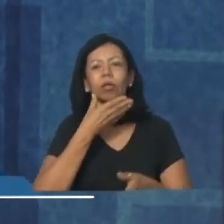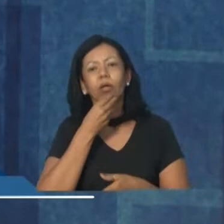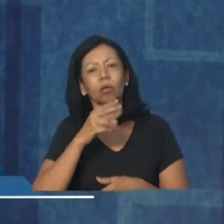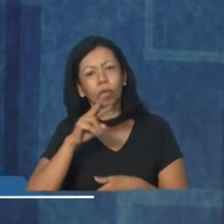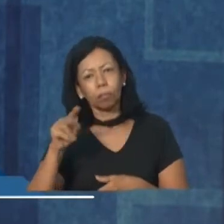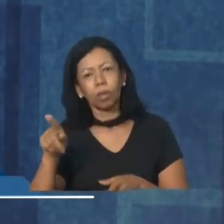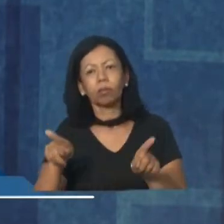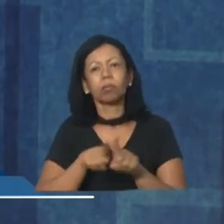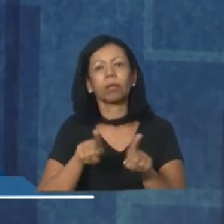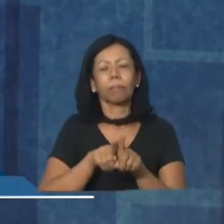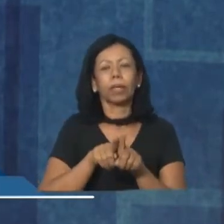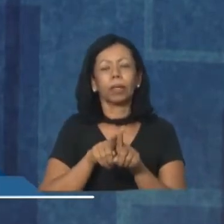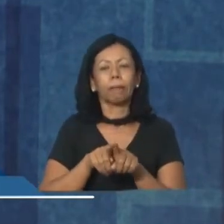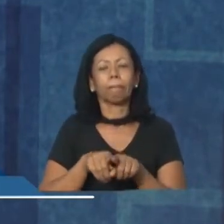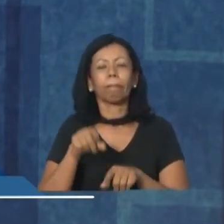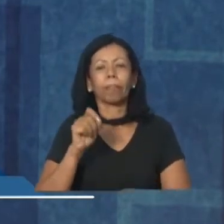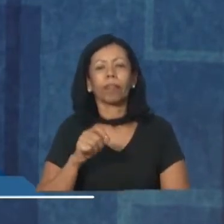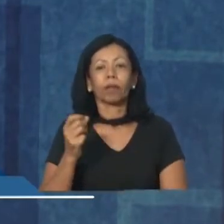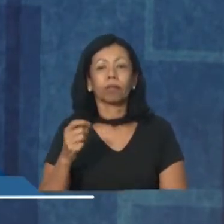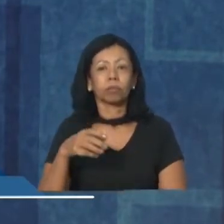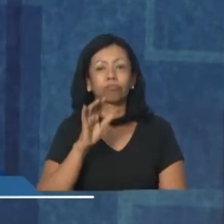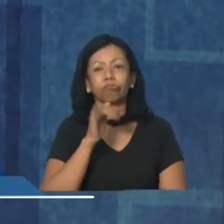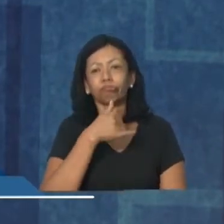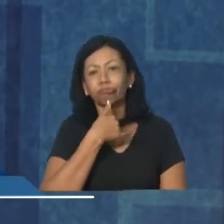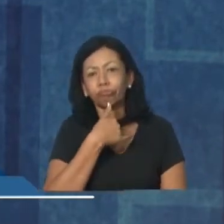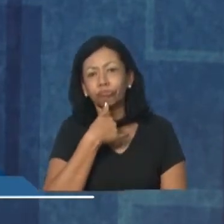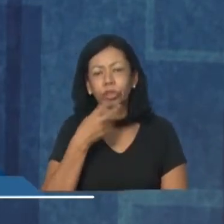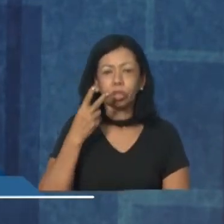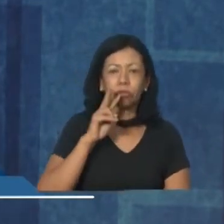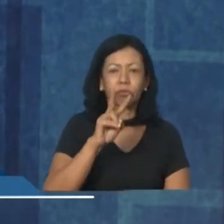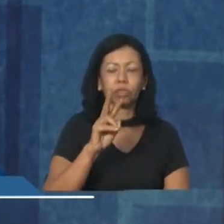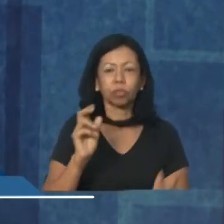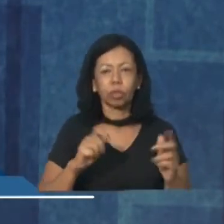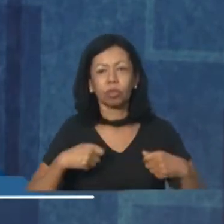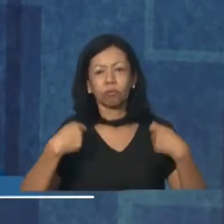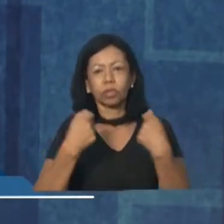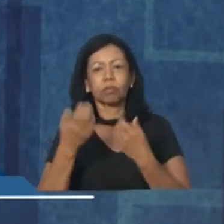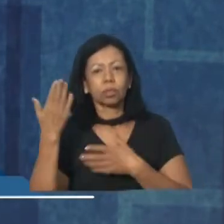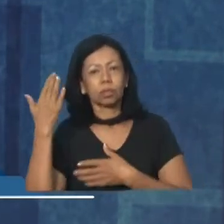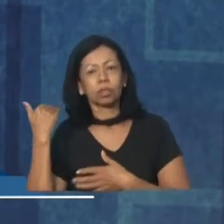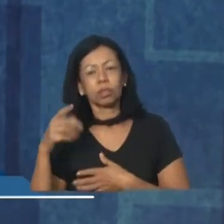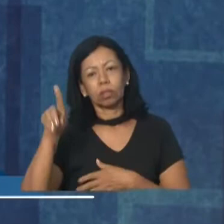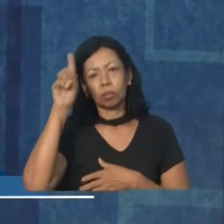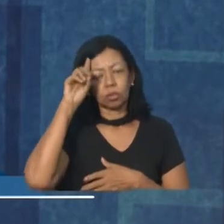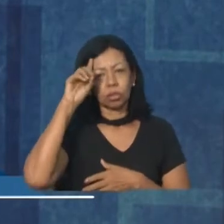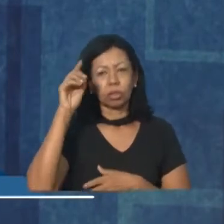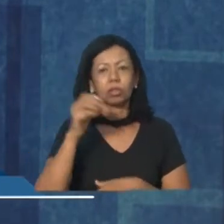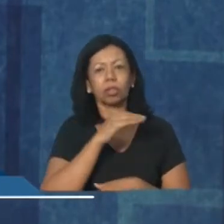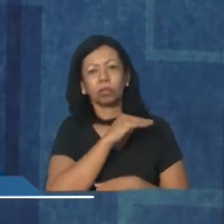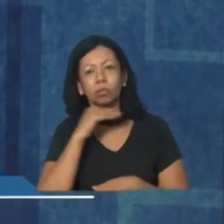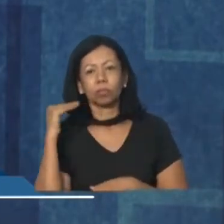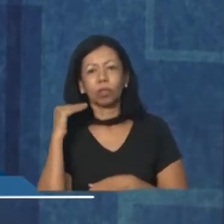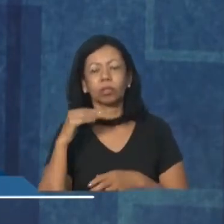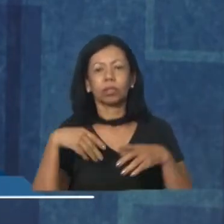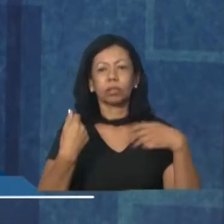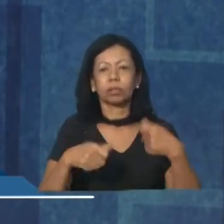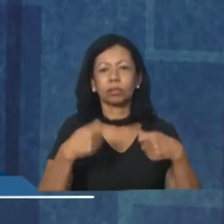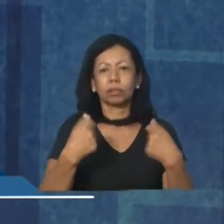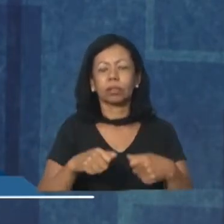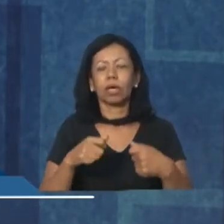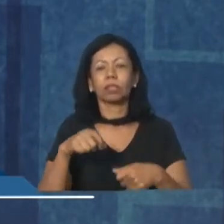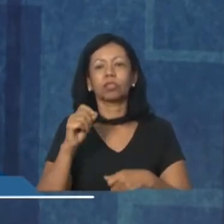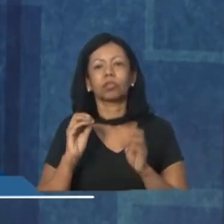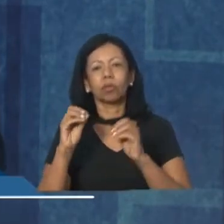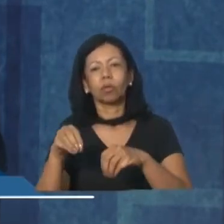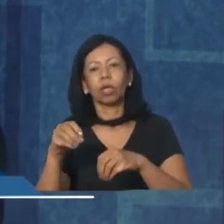lá. E foi muito triste o que nós vimos, nós reforçamos anterior ao dia de finados, da necessidade